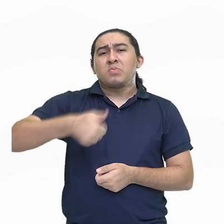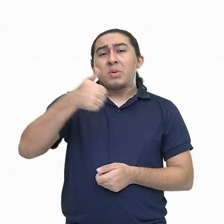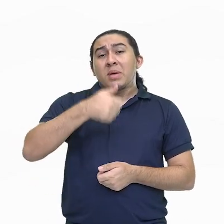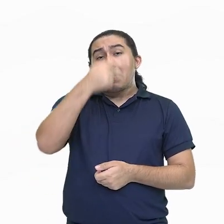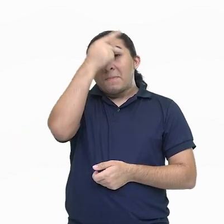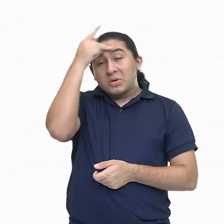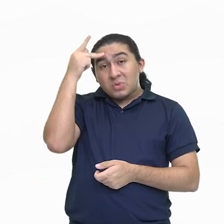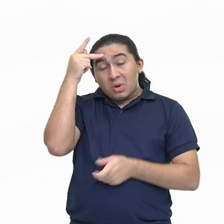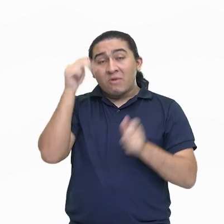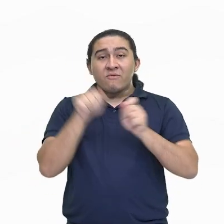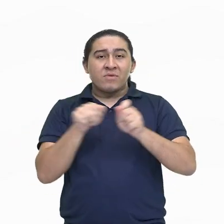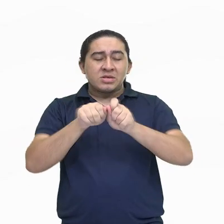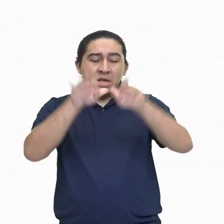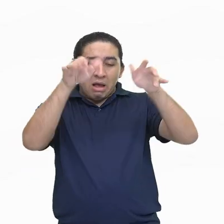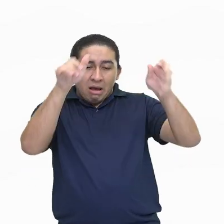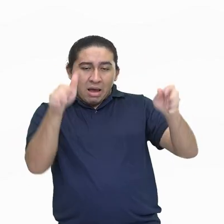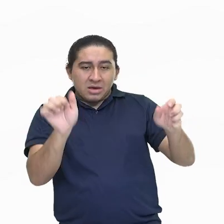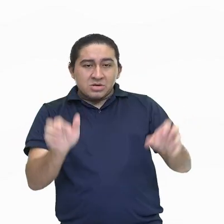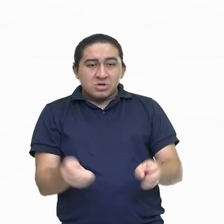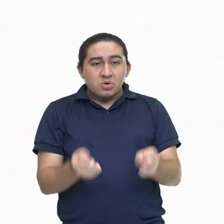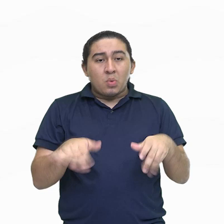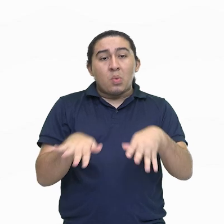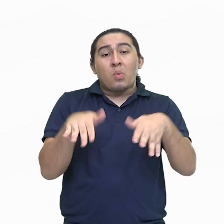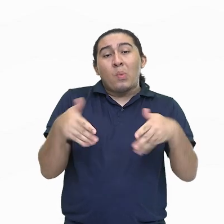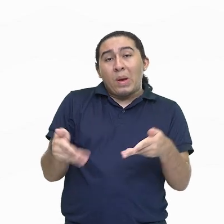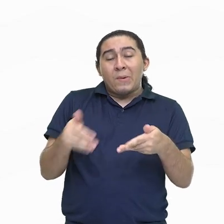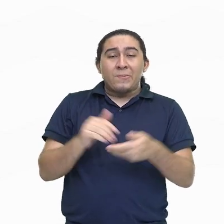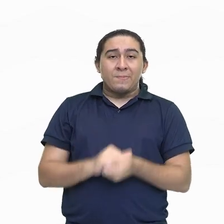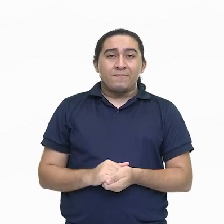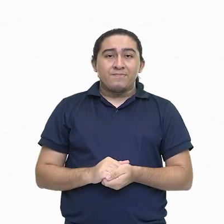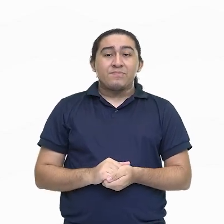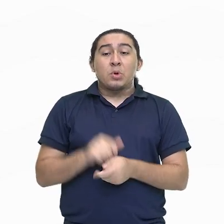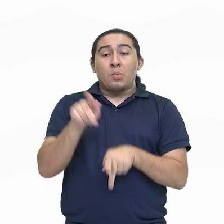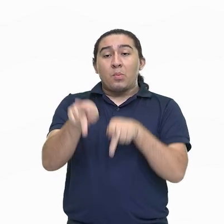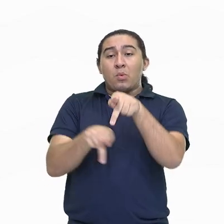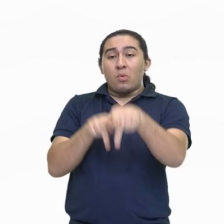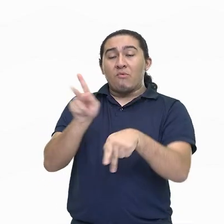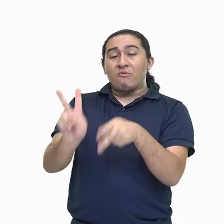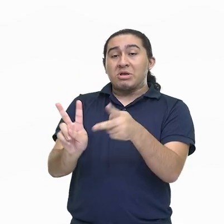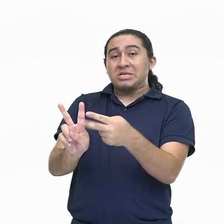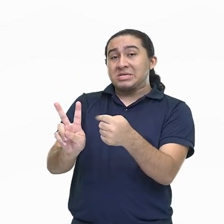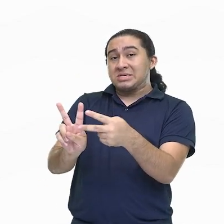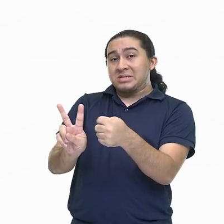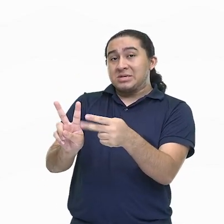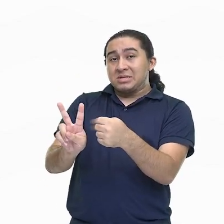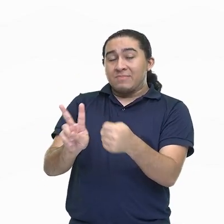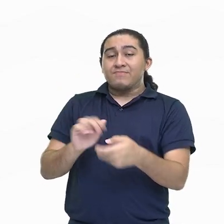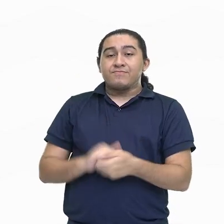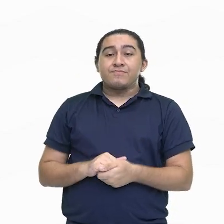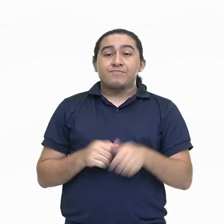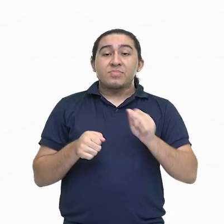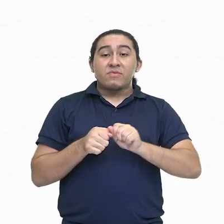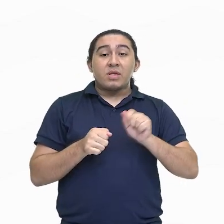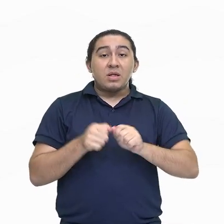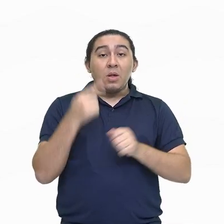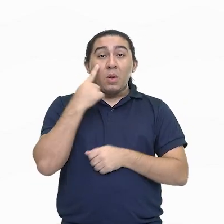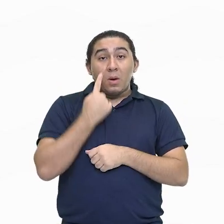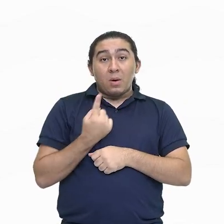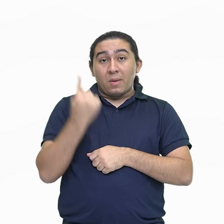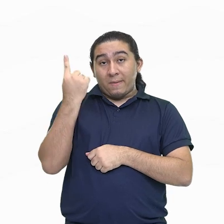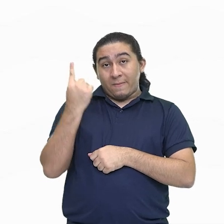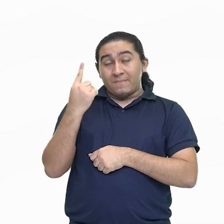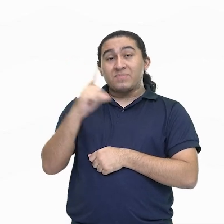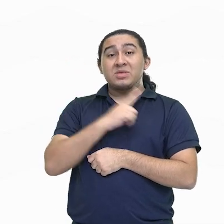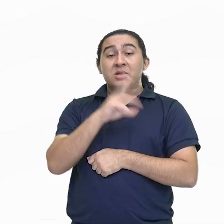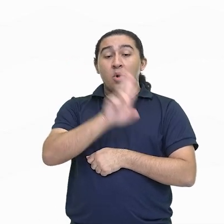Brasil foram os indígenas, que produziam as peças para fins